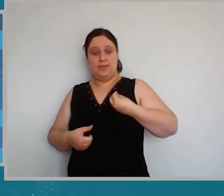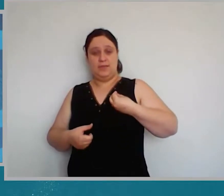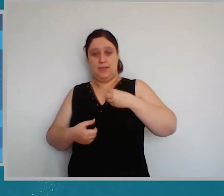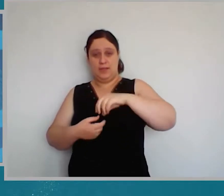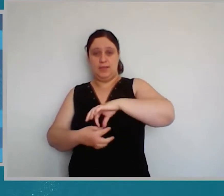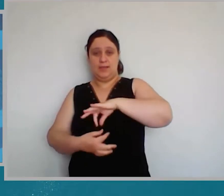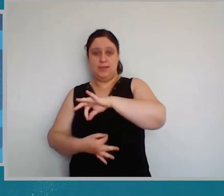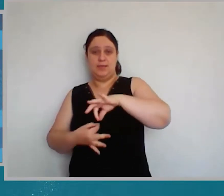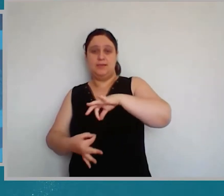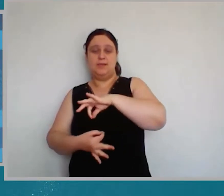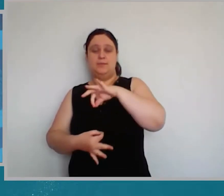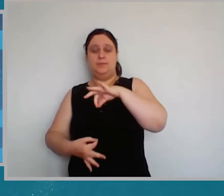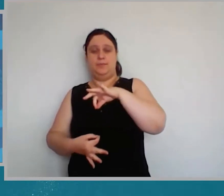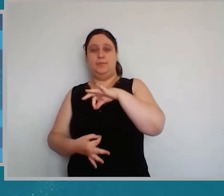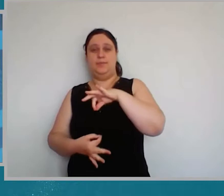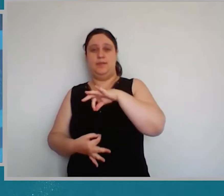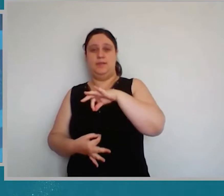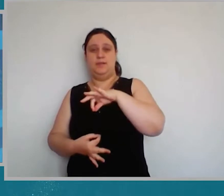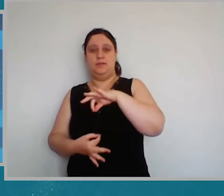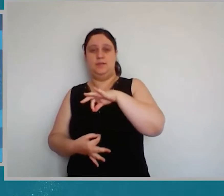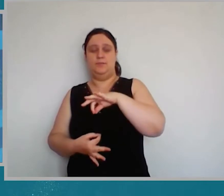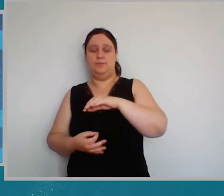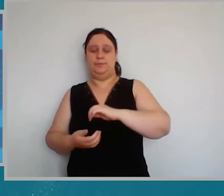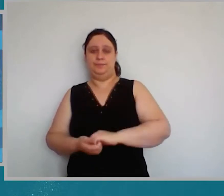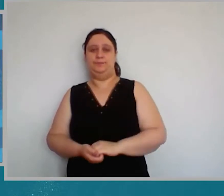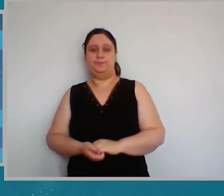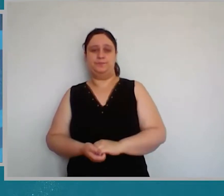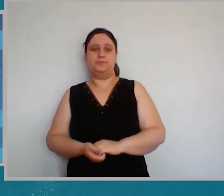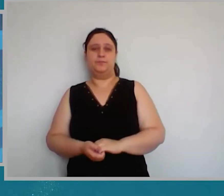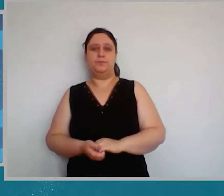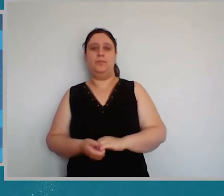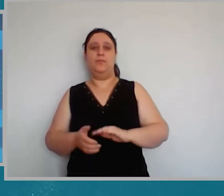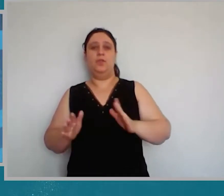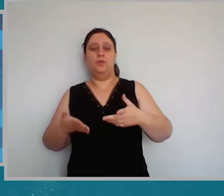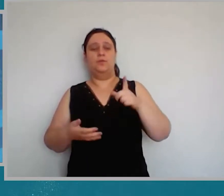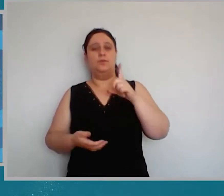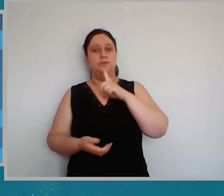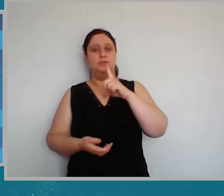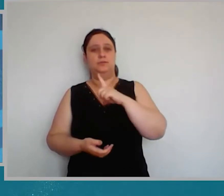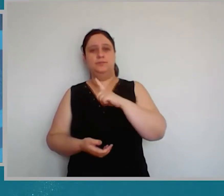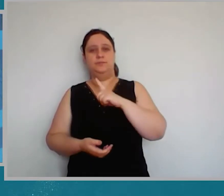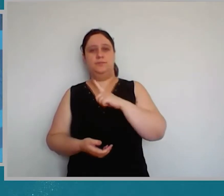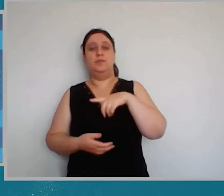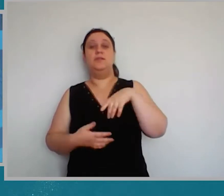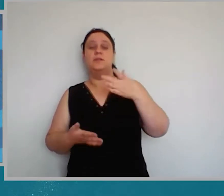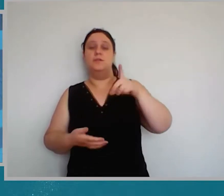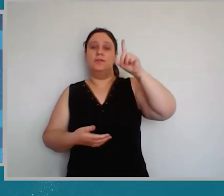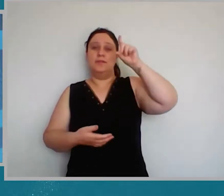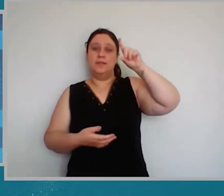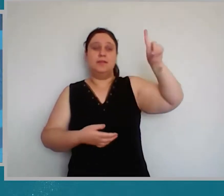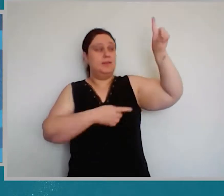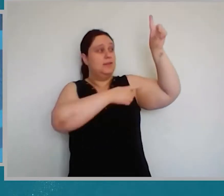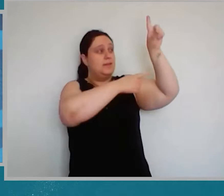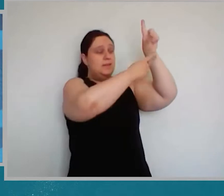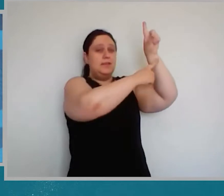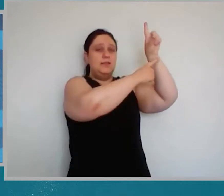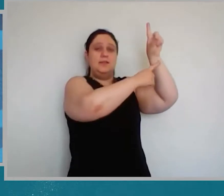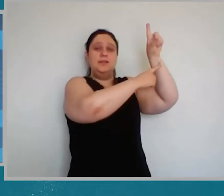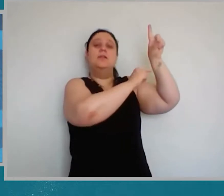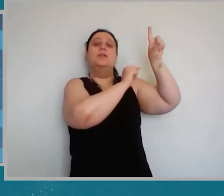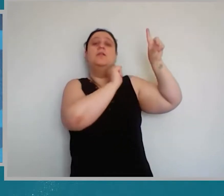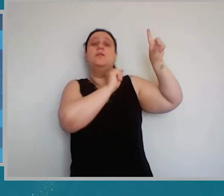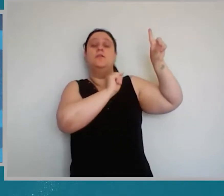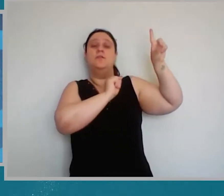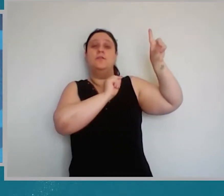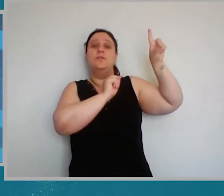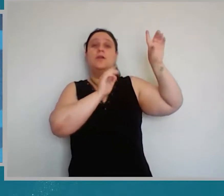e ganhou uma vida biológica que nós temos no dia de hoje. E Deus então deseja, a partir do homem, sujeitar esse